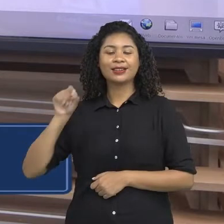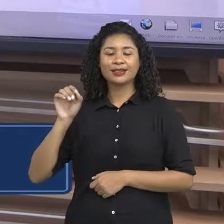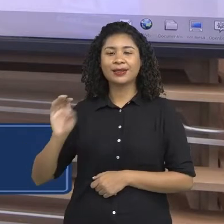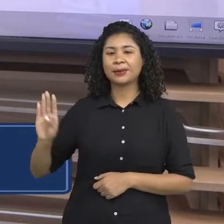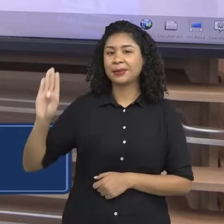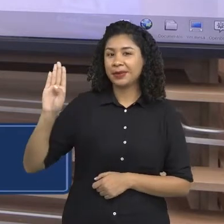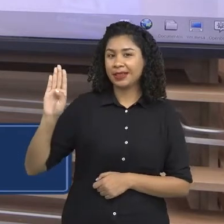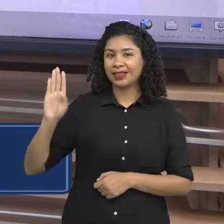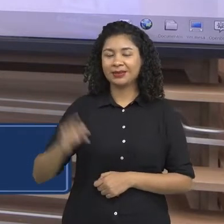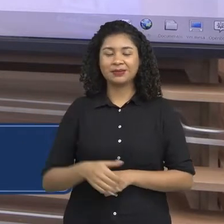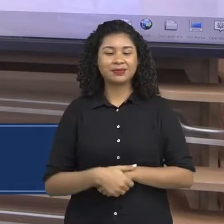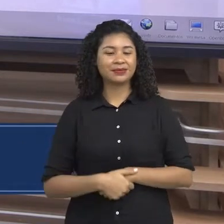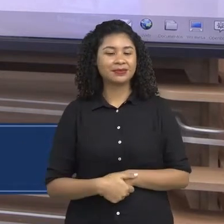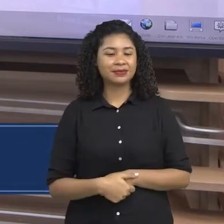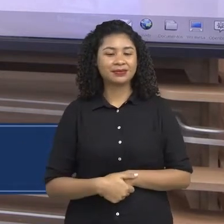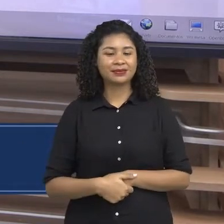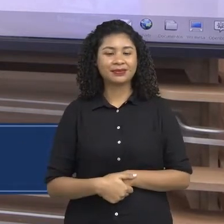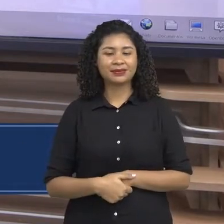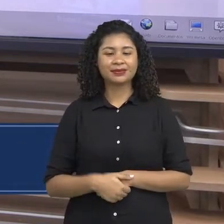na questão 2.